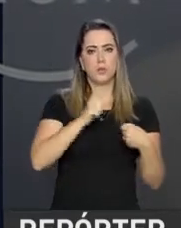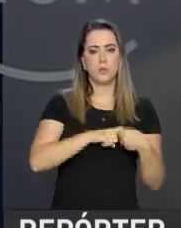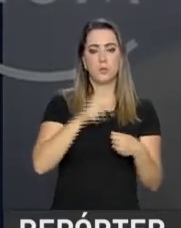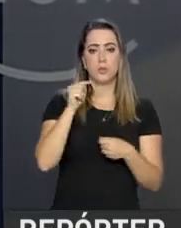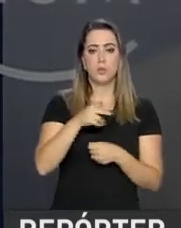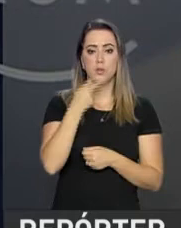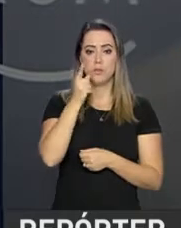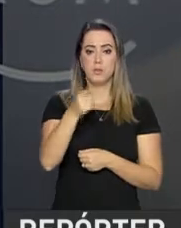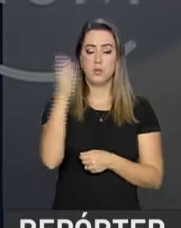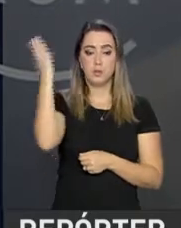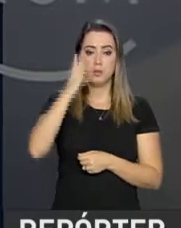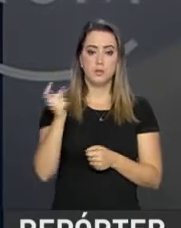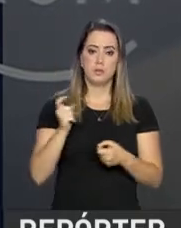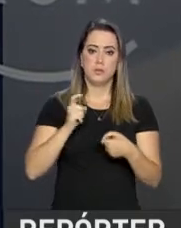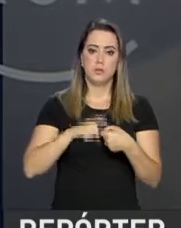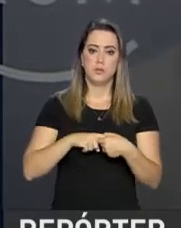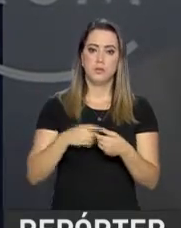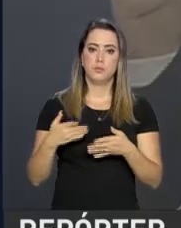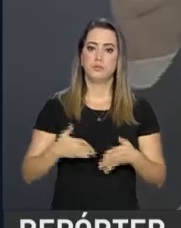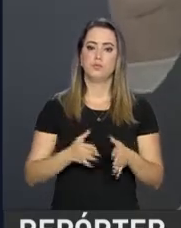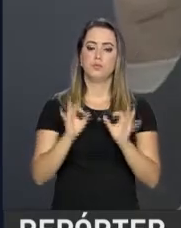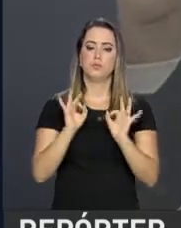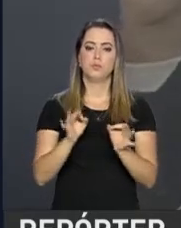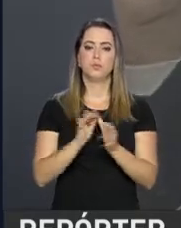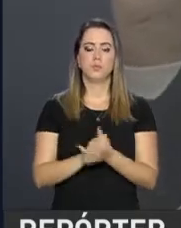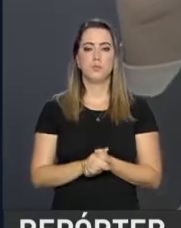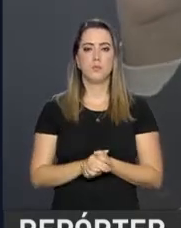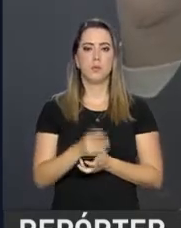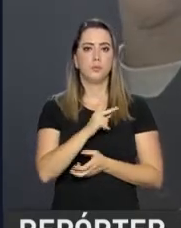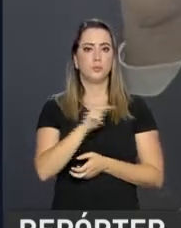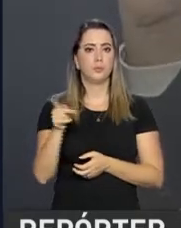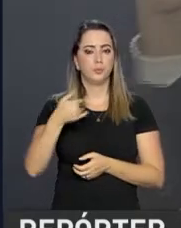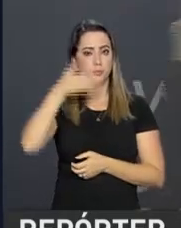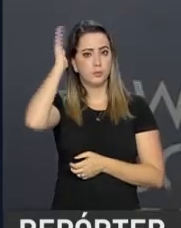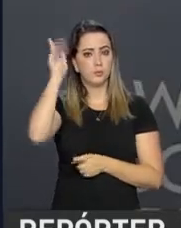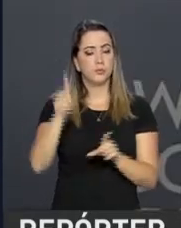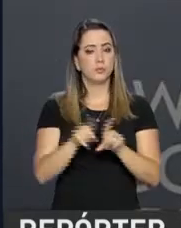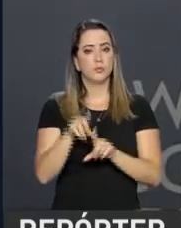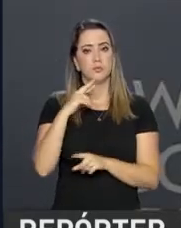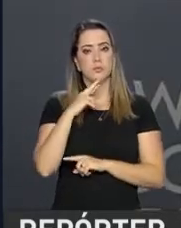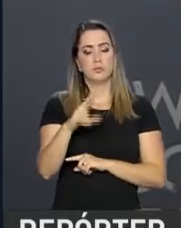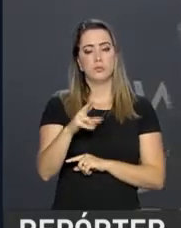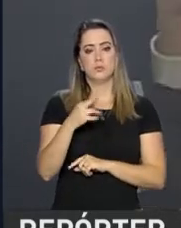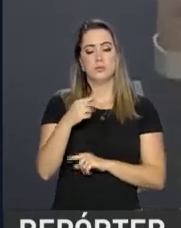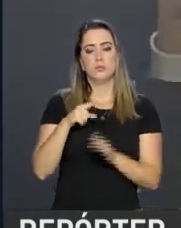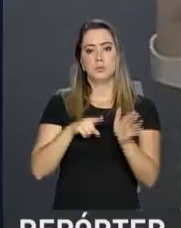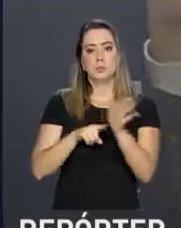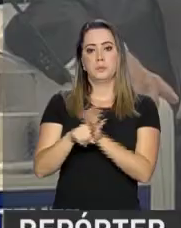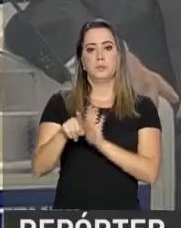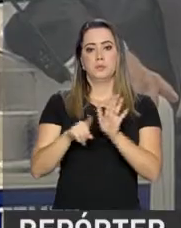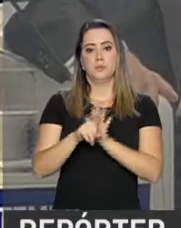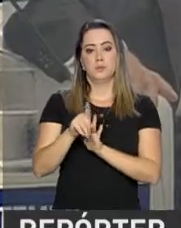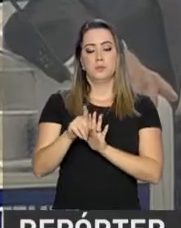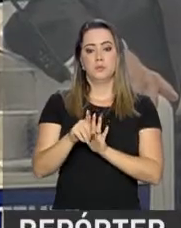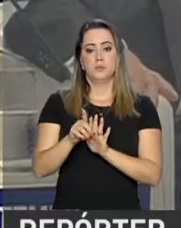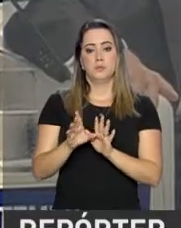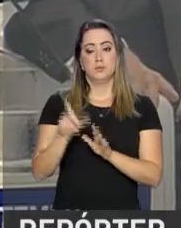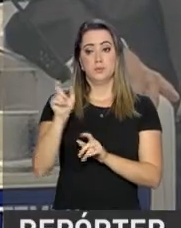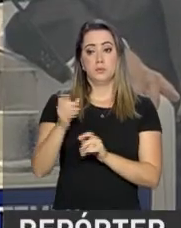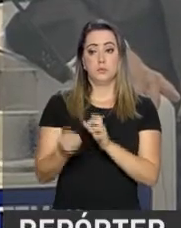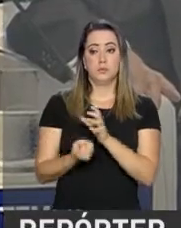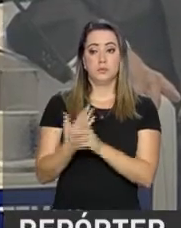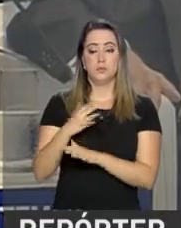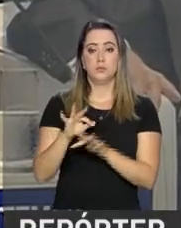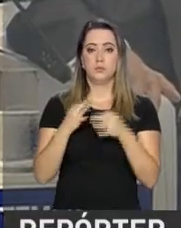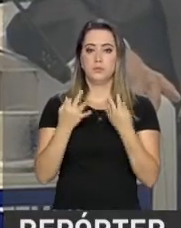digo brasil voltou para ficar o presidente michel temer também respondeu a perguntas do fundador do fórum uma delas